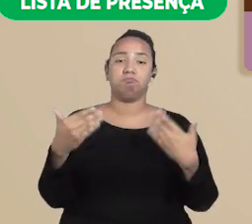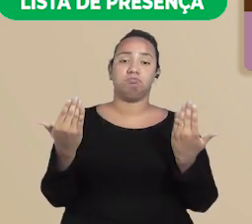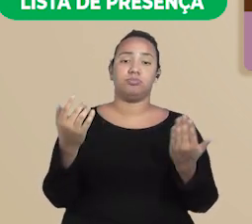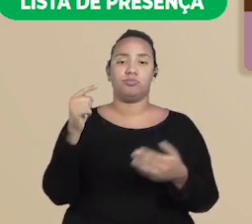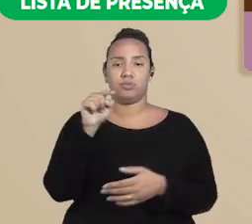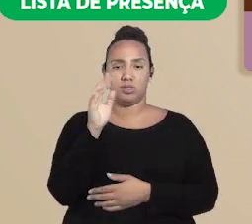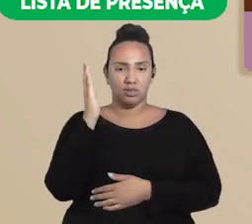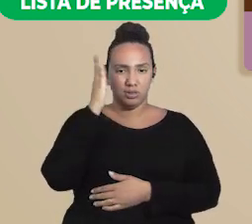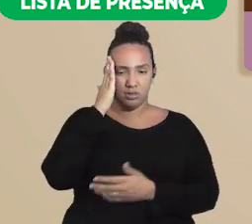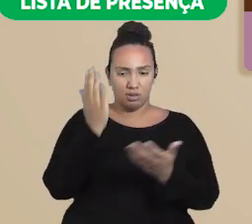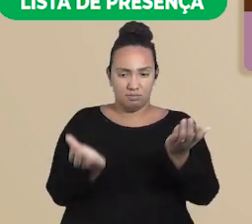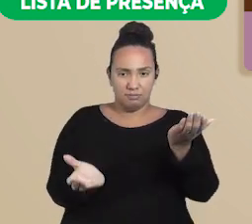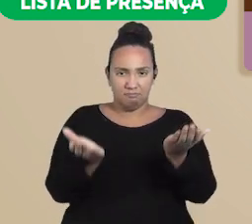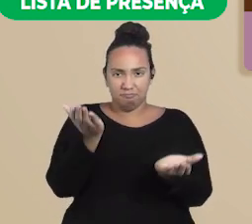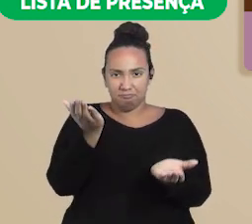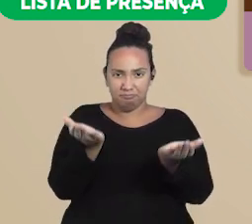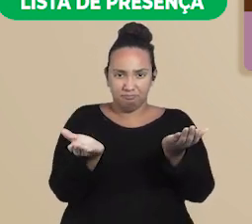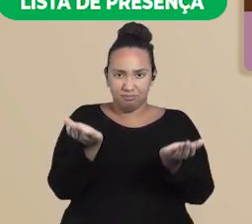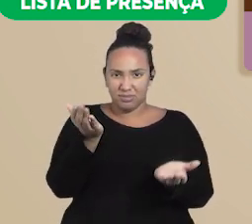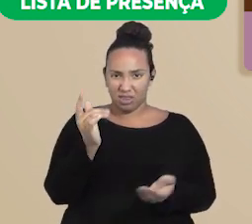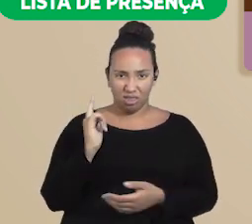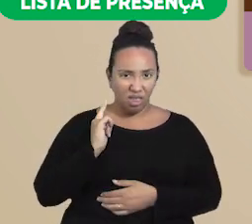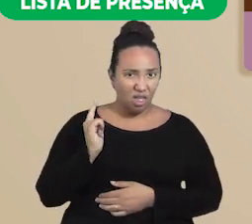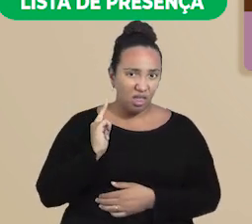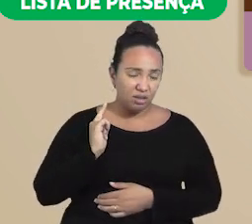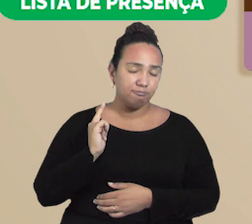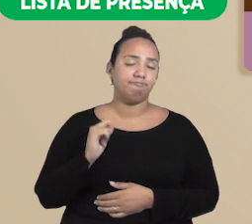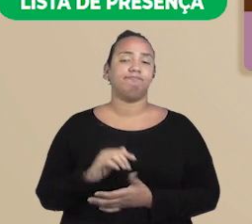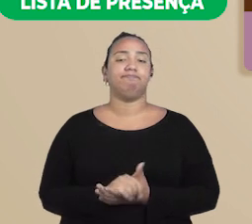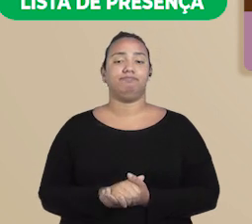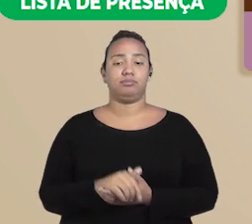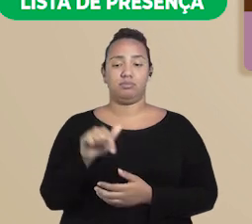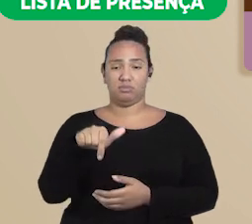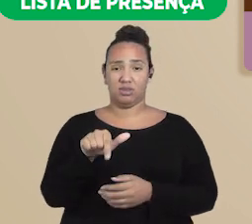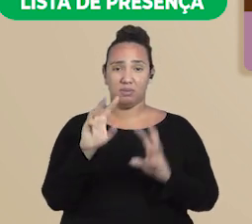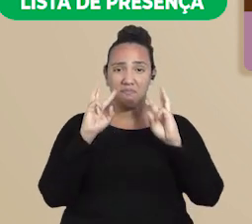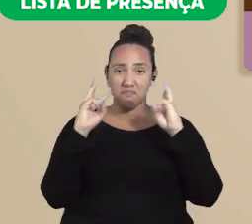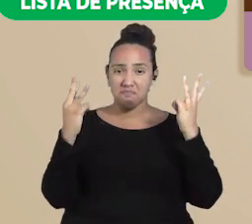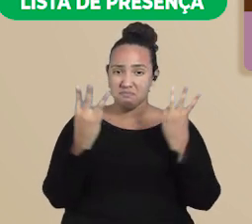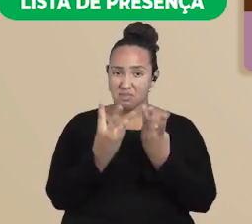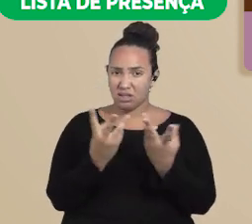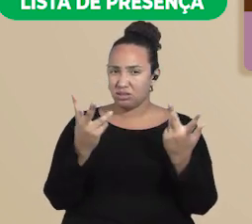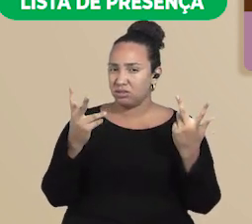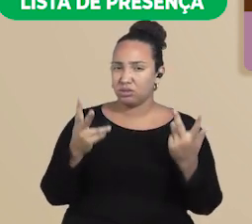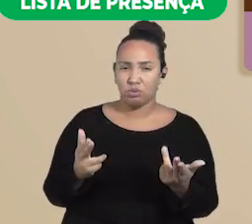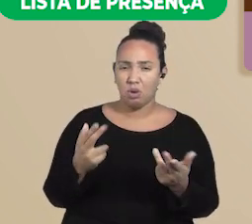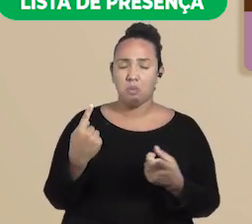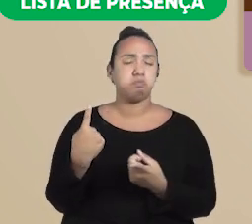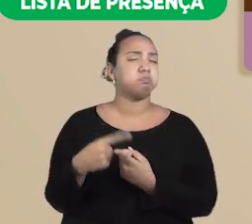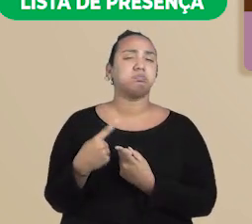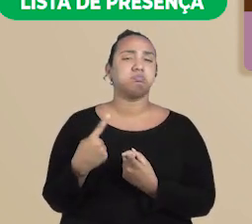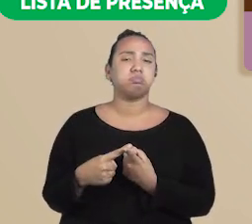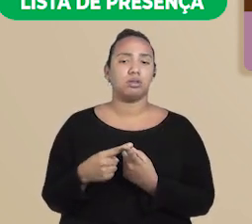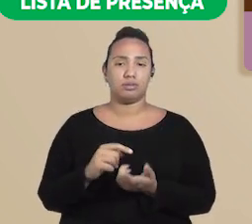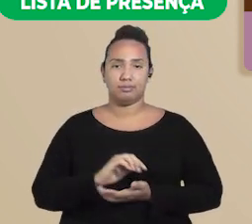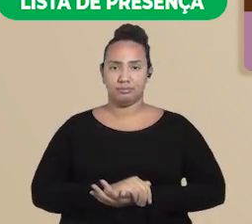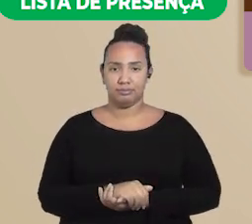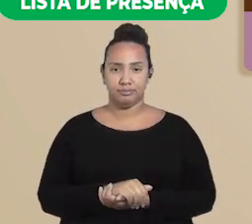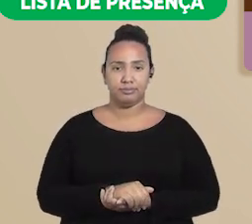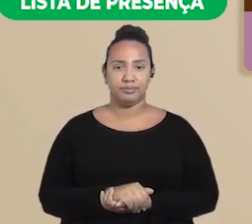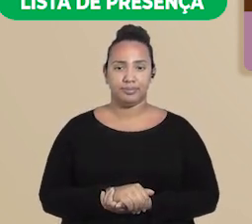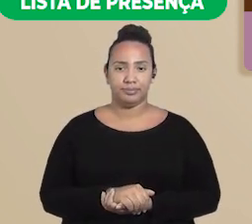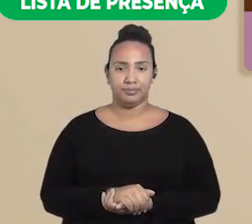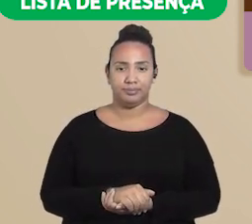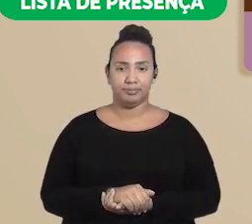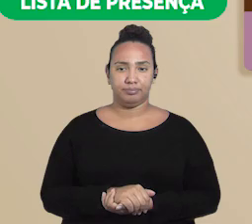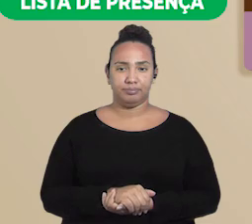aí, você acha que ela está em equilíbrio? Ou seja, os pratos terão a mesma massa? Por quê?